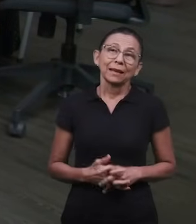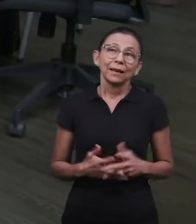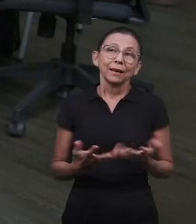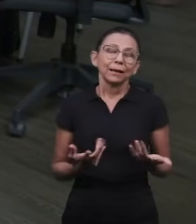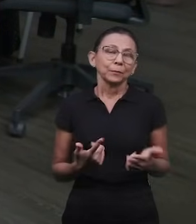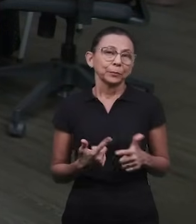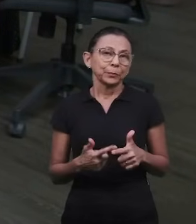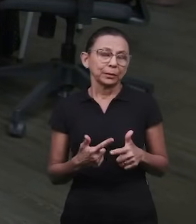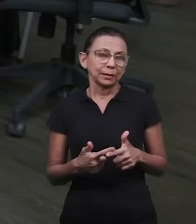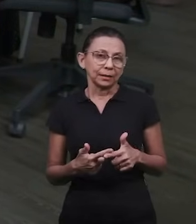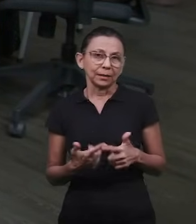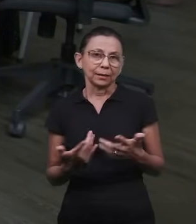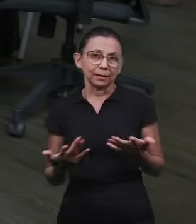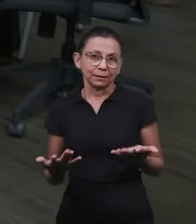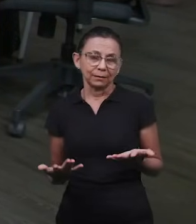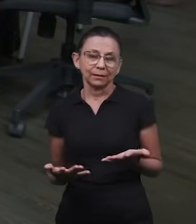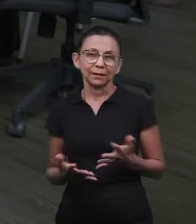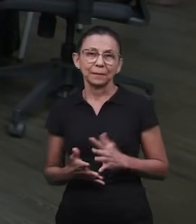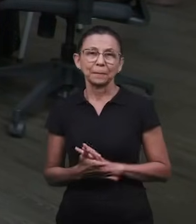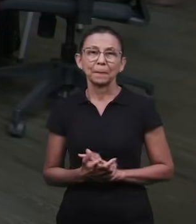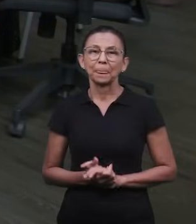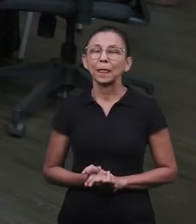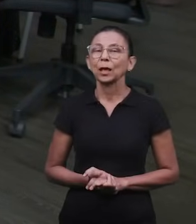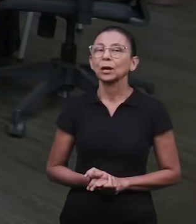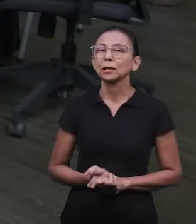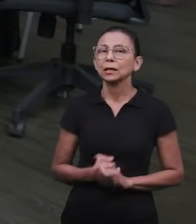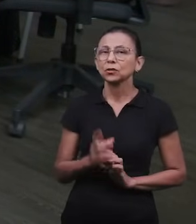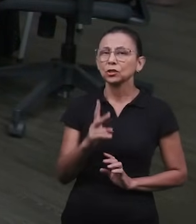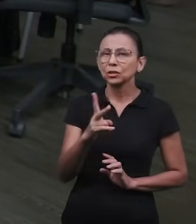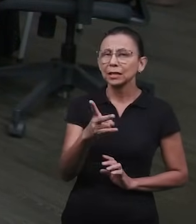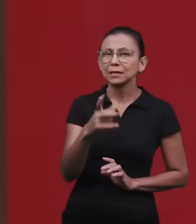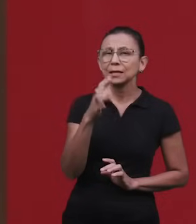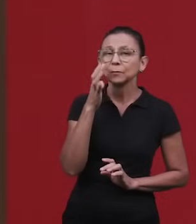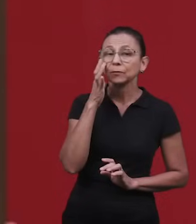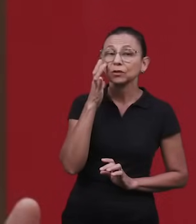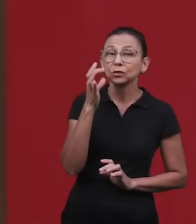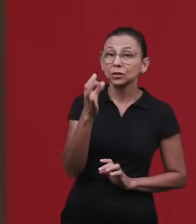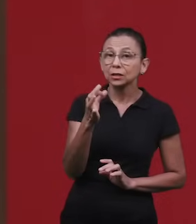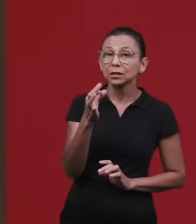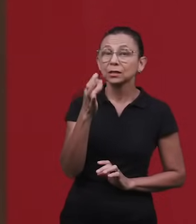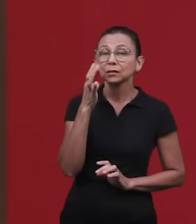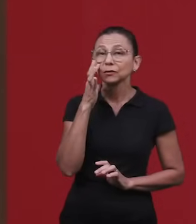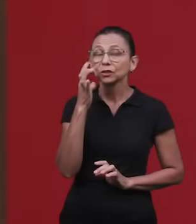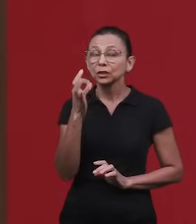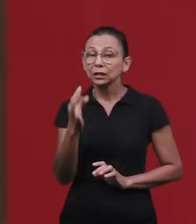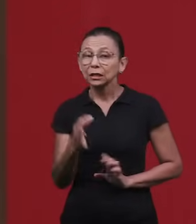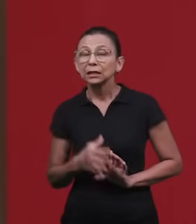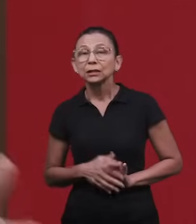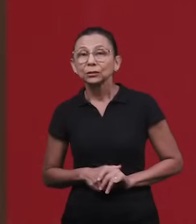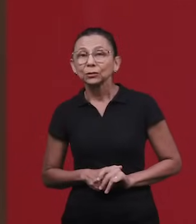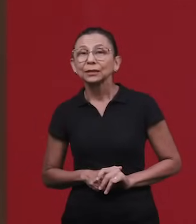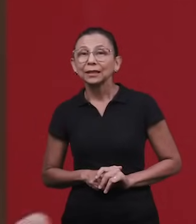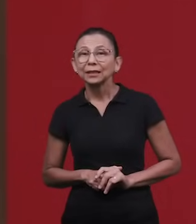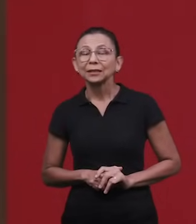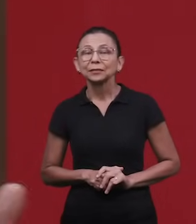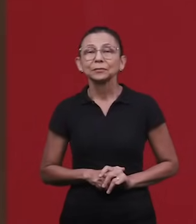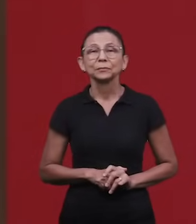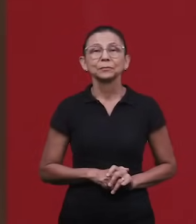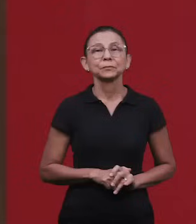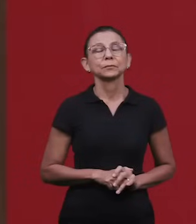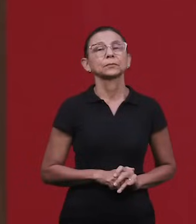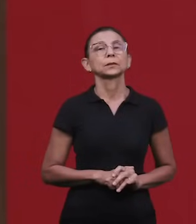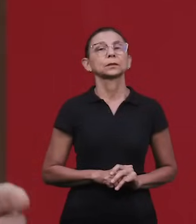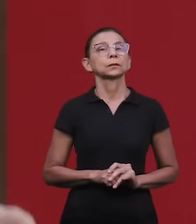trabalho, na verdade, a Bíblia fala, quem está em pé, olha e não cai, porque você tem que estar no equilíbrio. Se você está em pé e cai, é que você